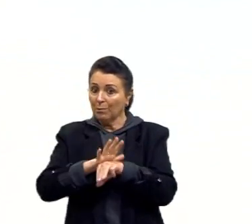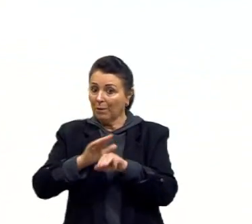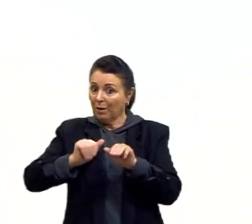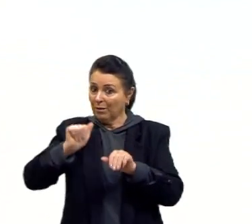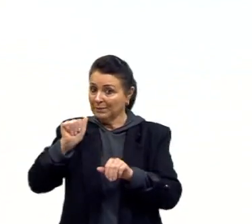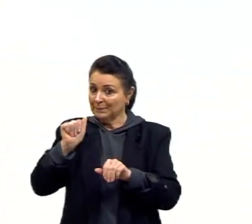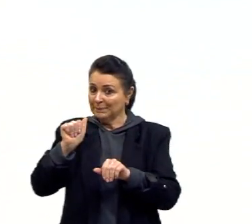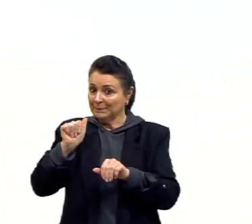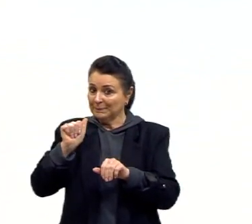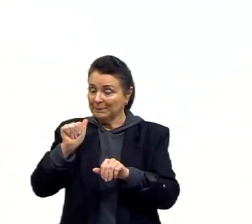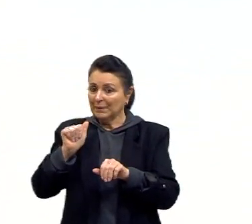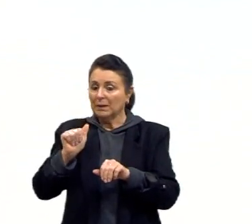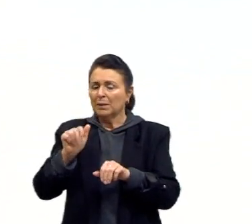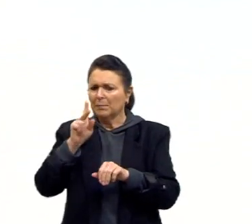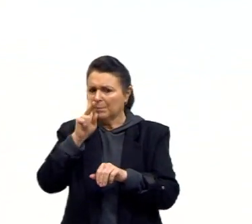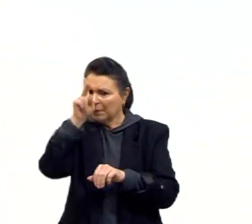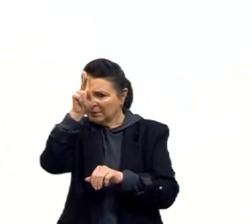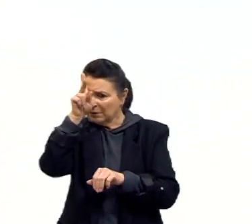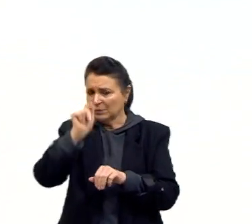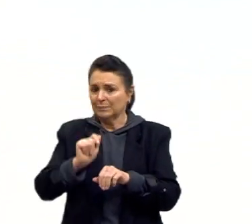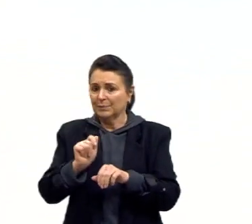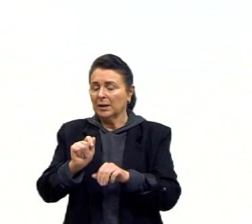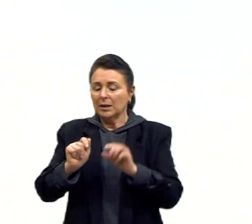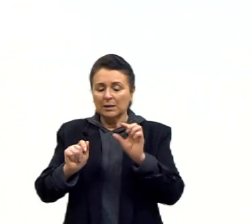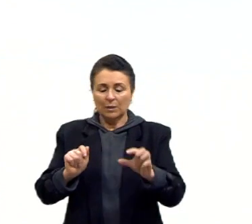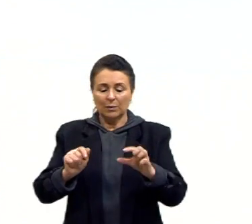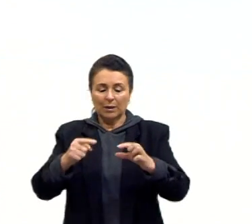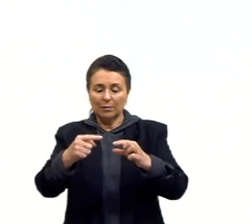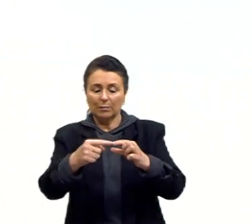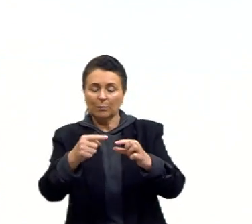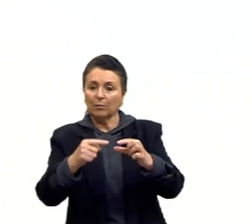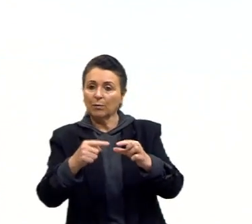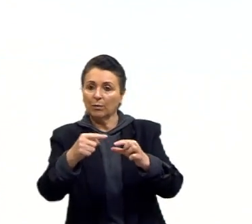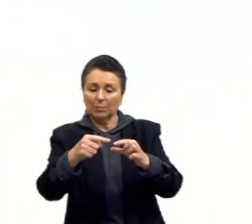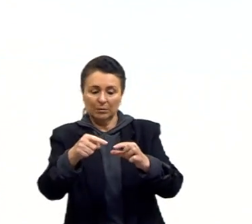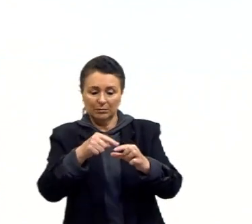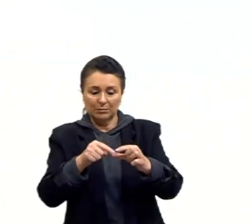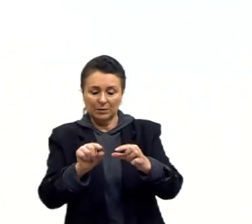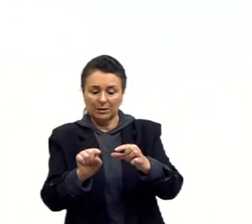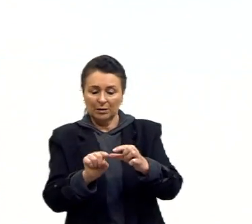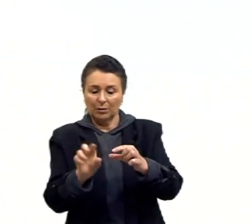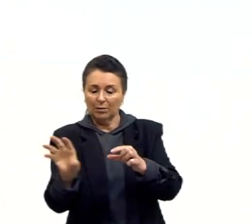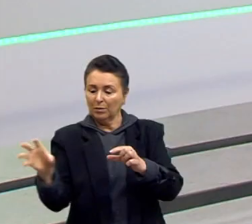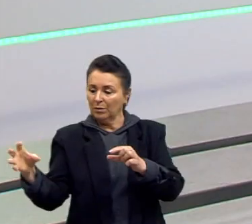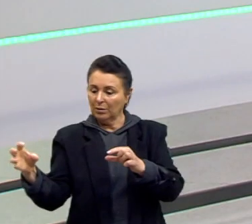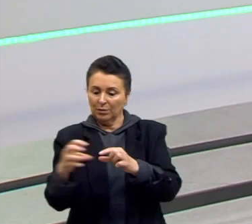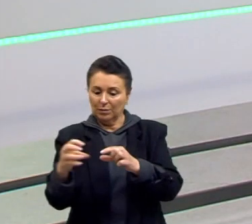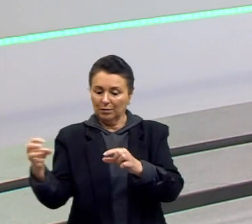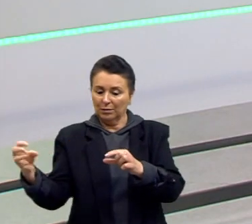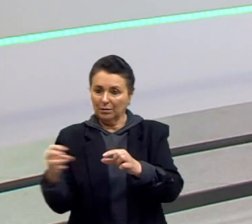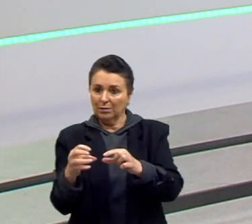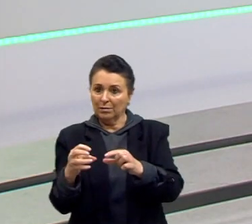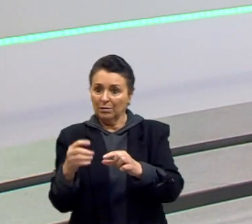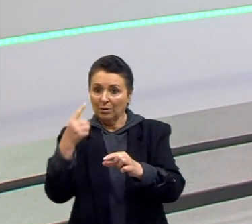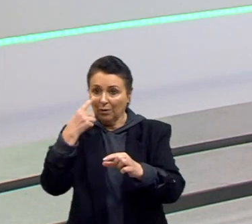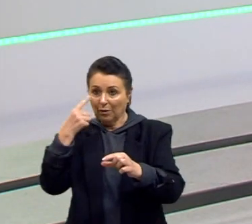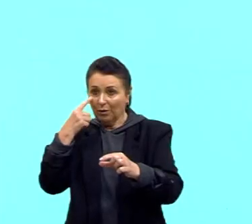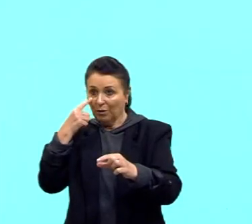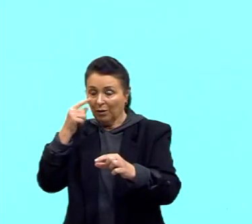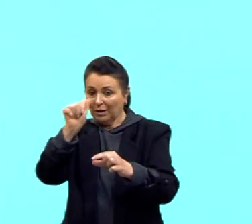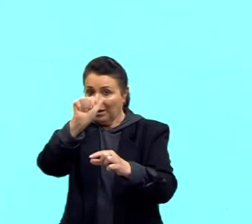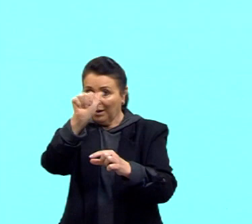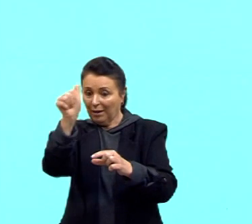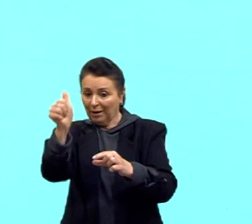certo e geralmente são nas pontas né de cima Esse essa imagem que a gente tem